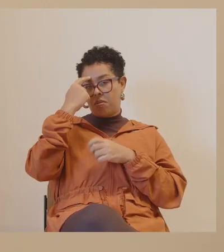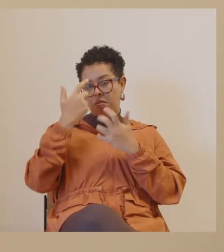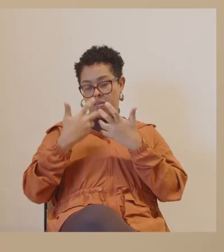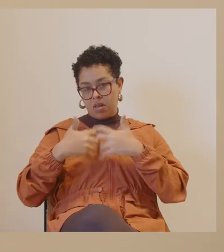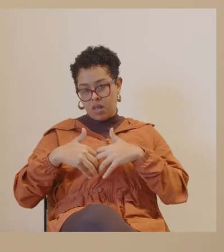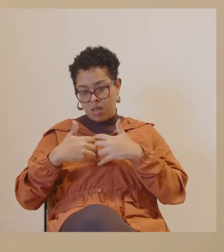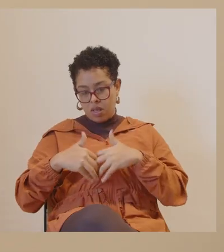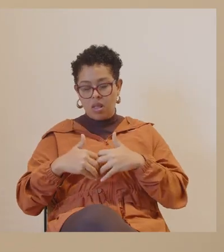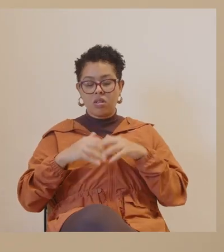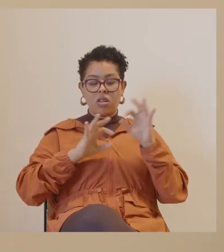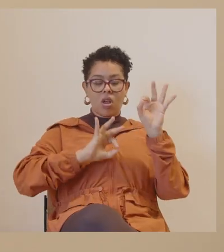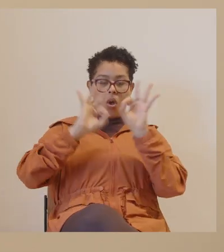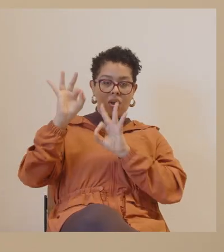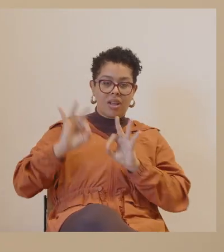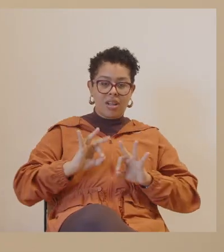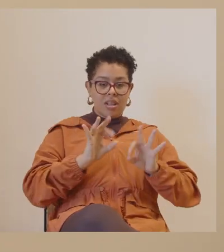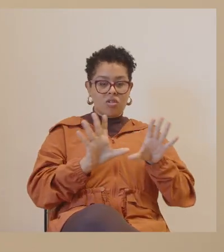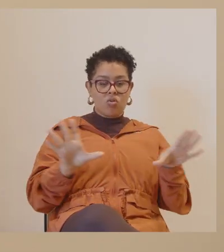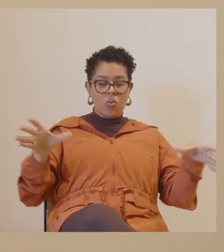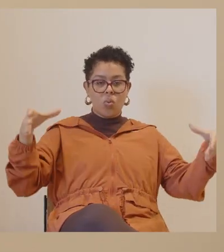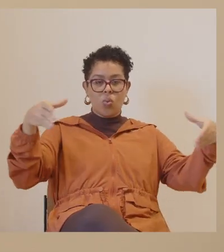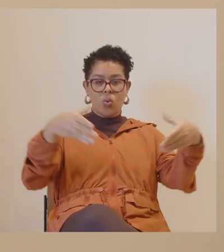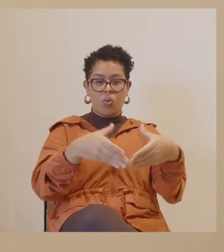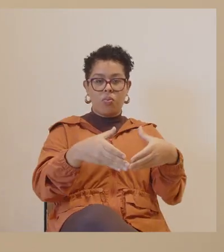coisa sistêmica, né,